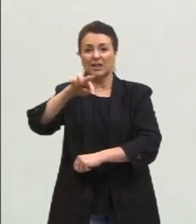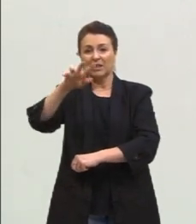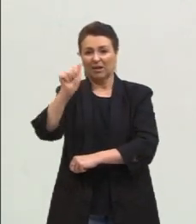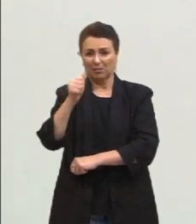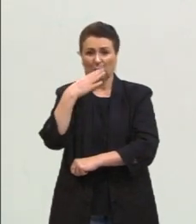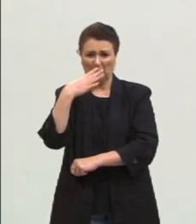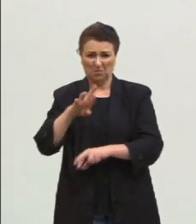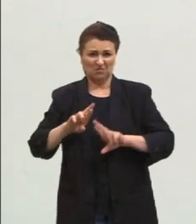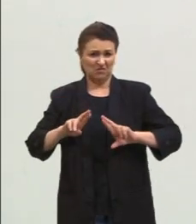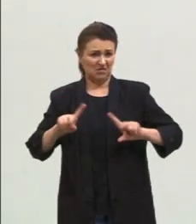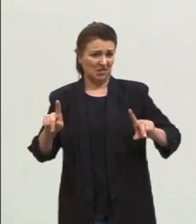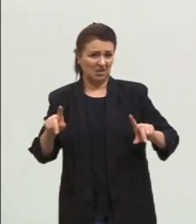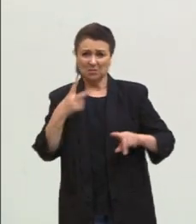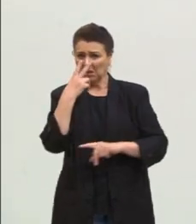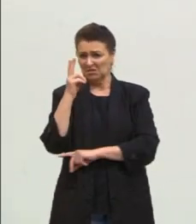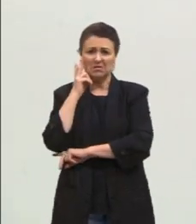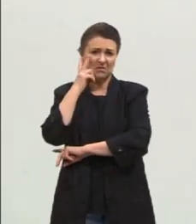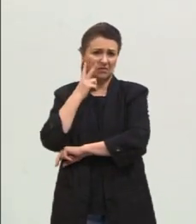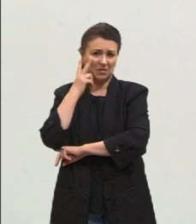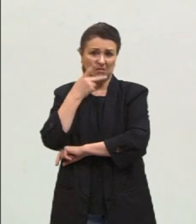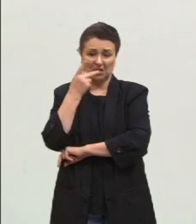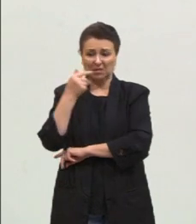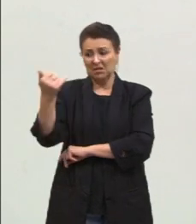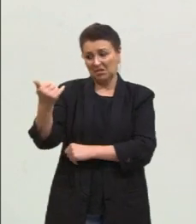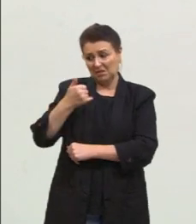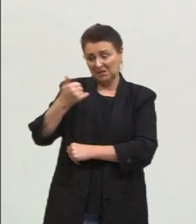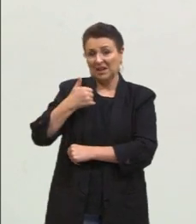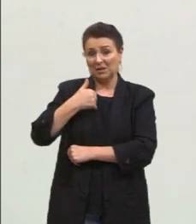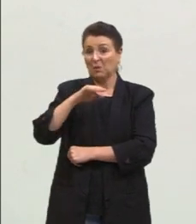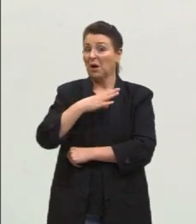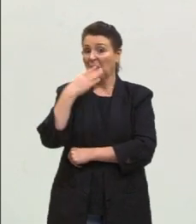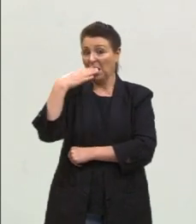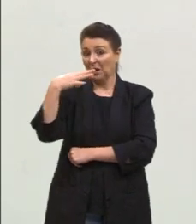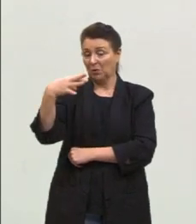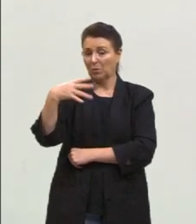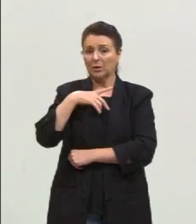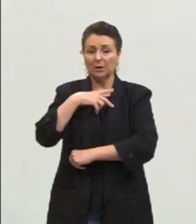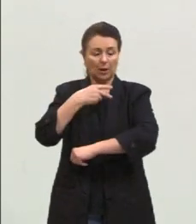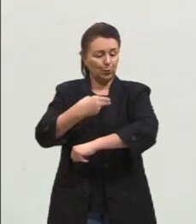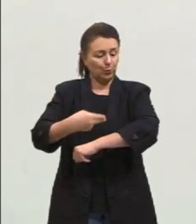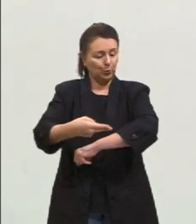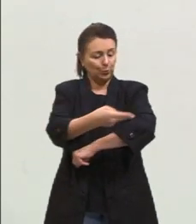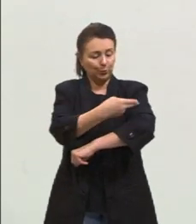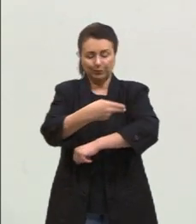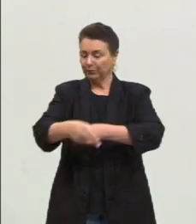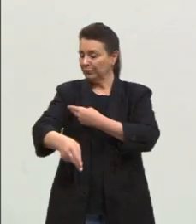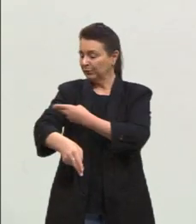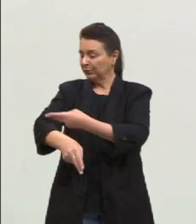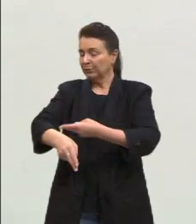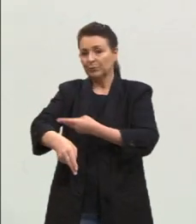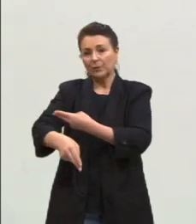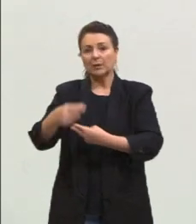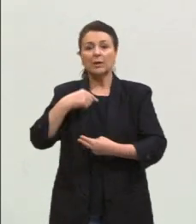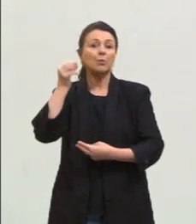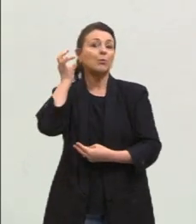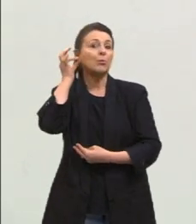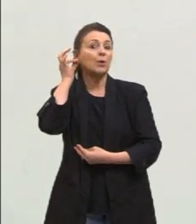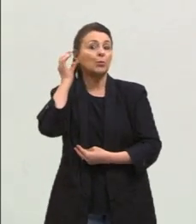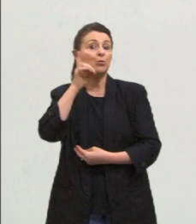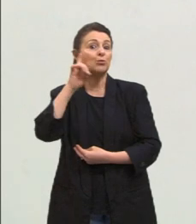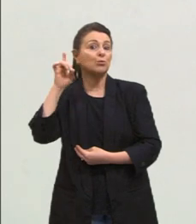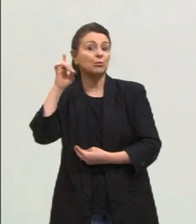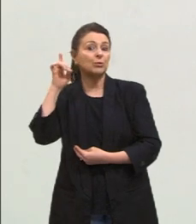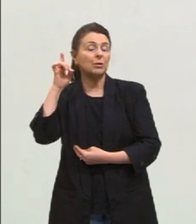conhecia essa cor falaram aqui no projeto que era Magenta eu tenho tatuagens nos braços tem um brinco na orelha direita e